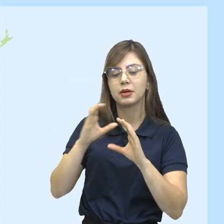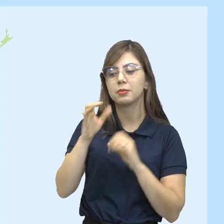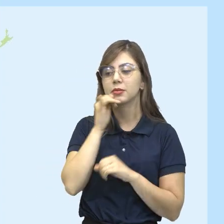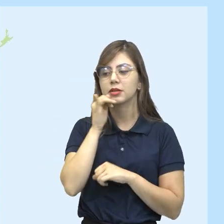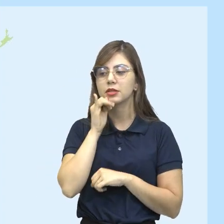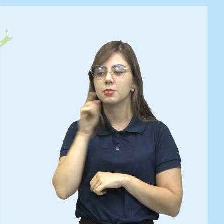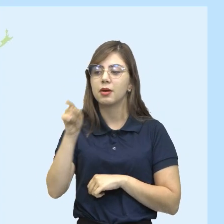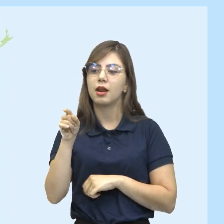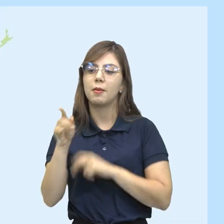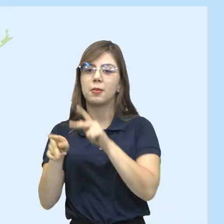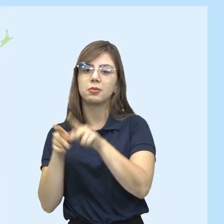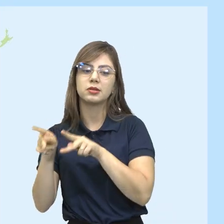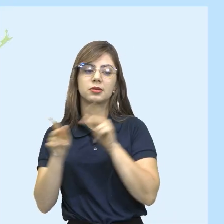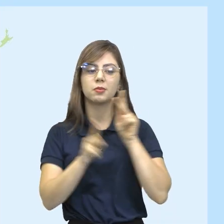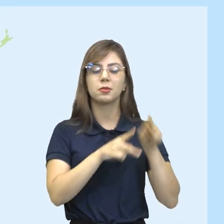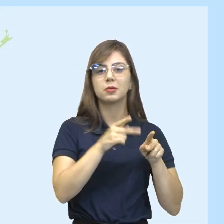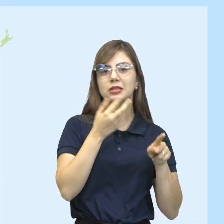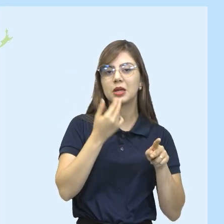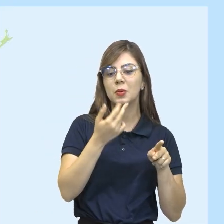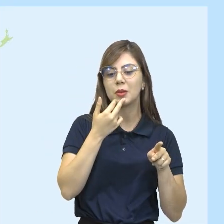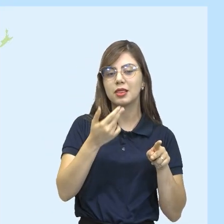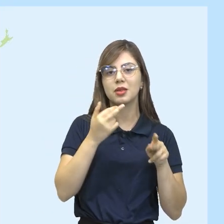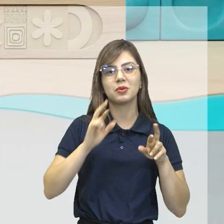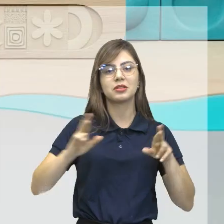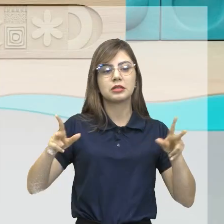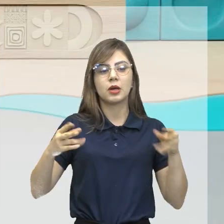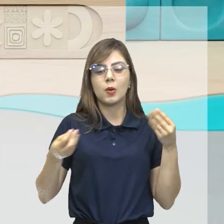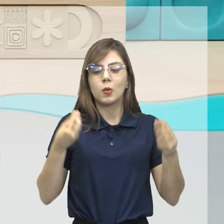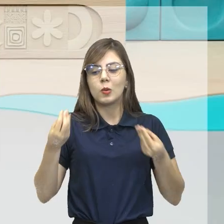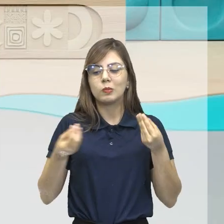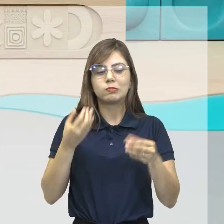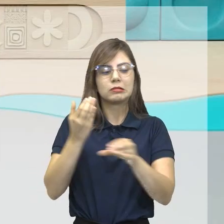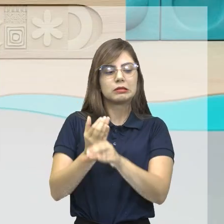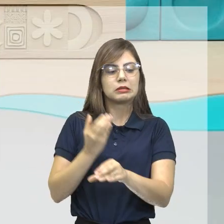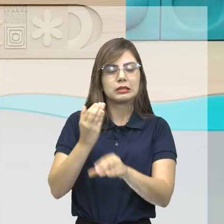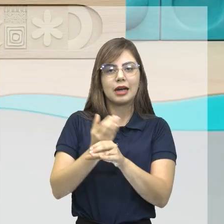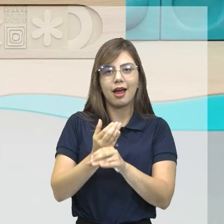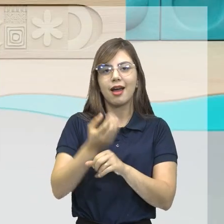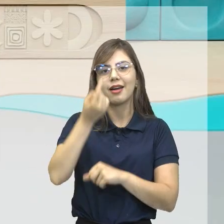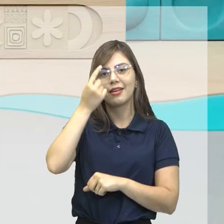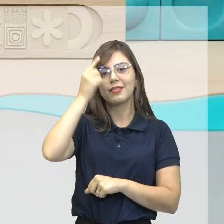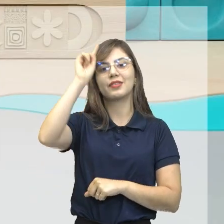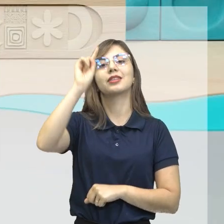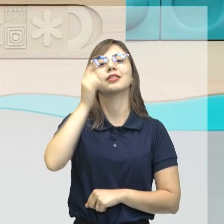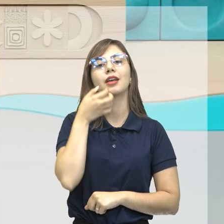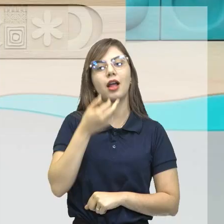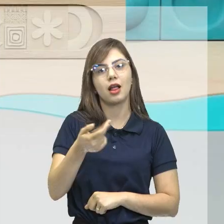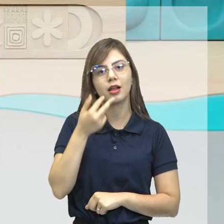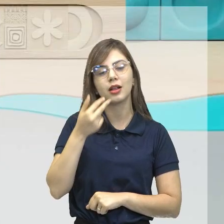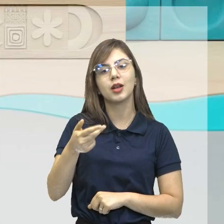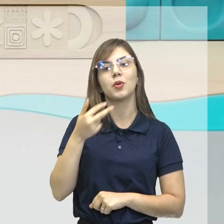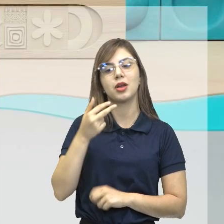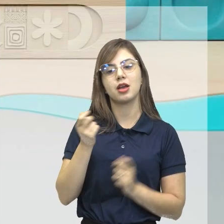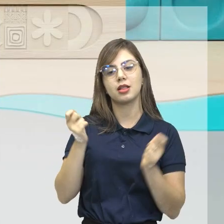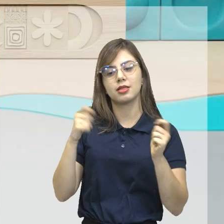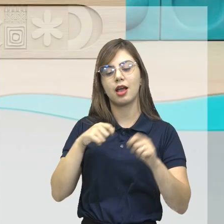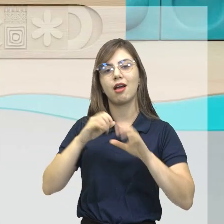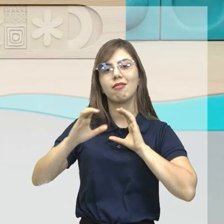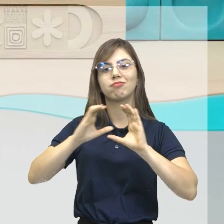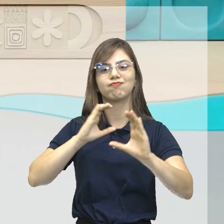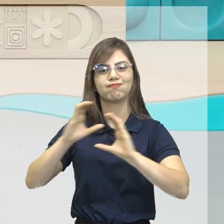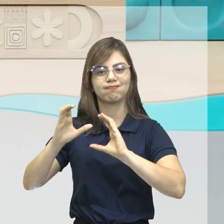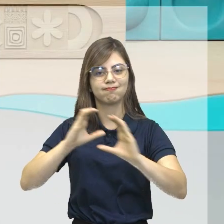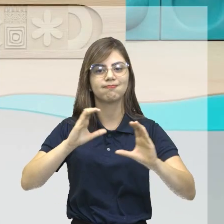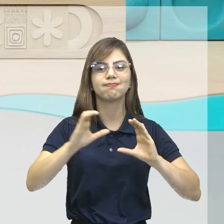língua diferente e a outra também. Então, já antigamente, vocês já tinham essas línguas, né, como língua